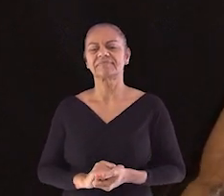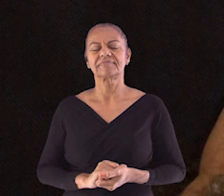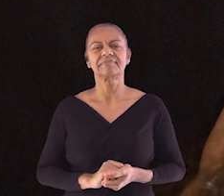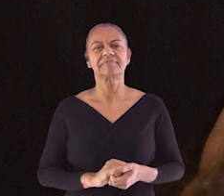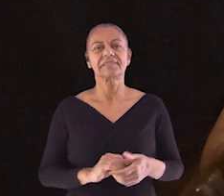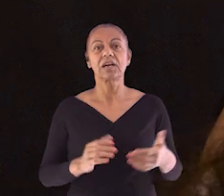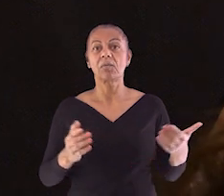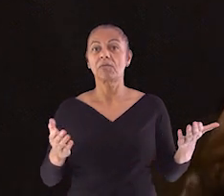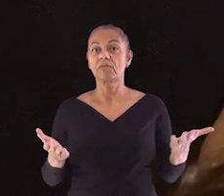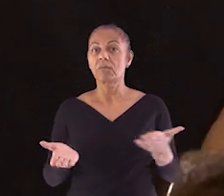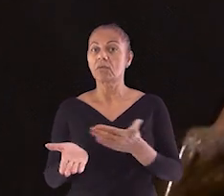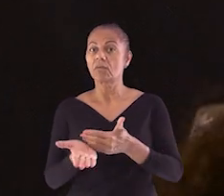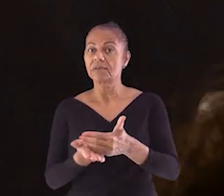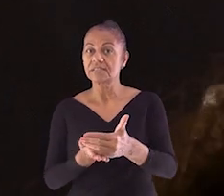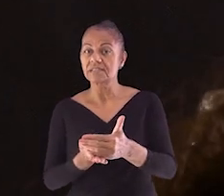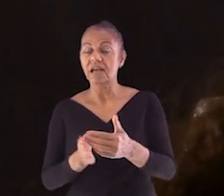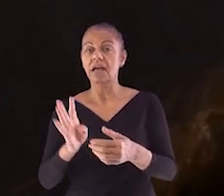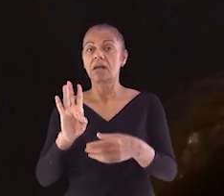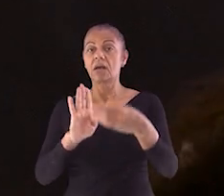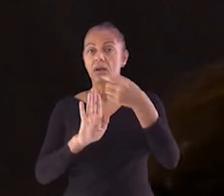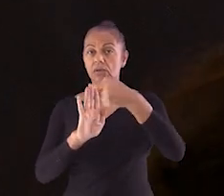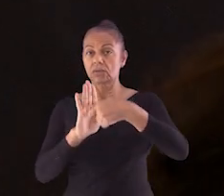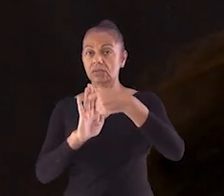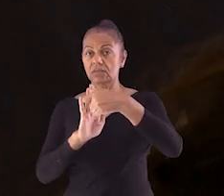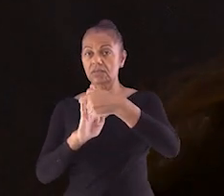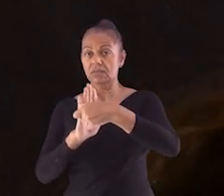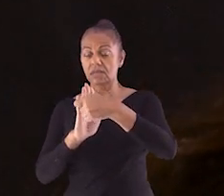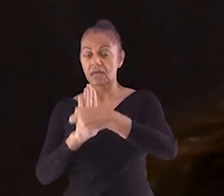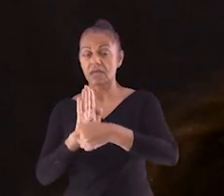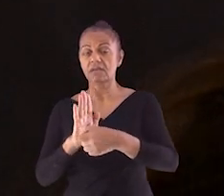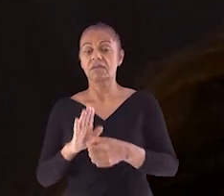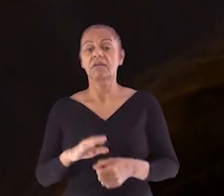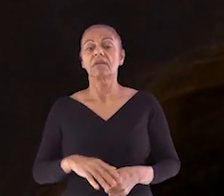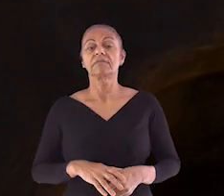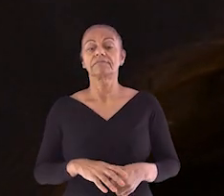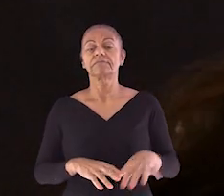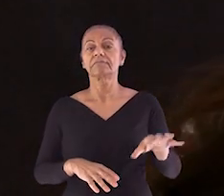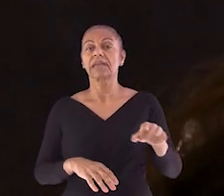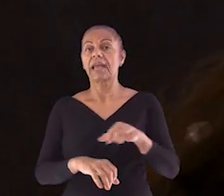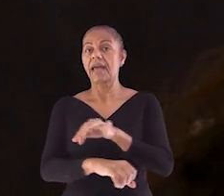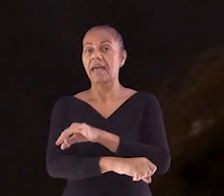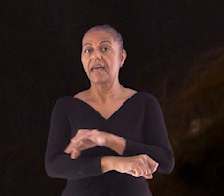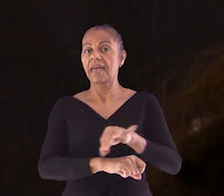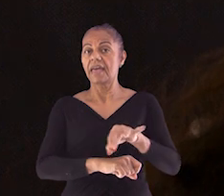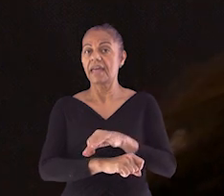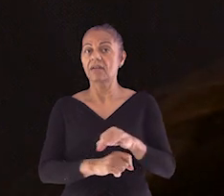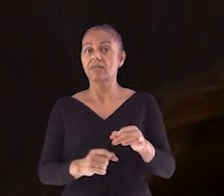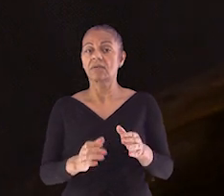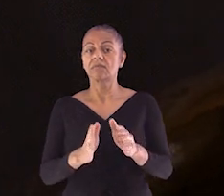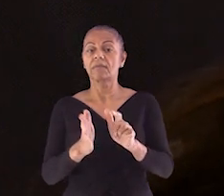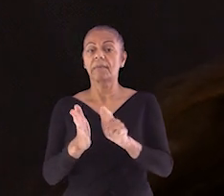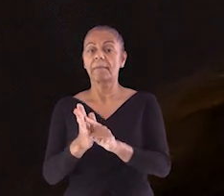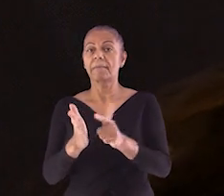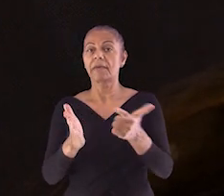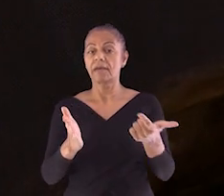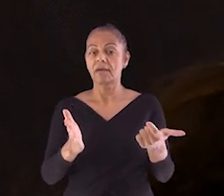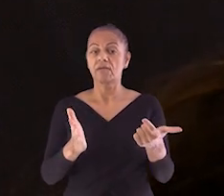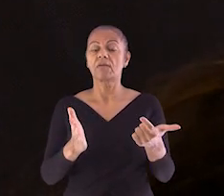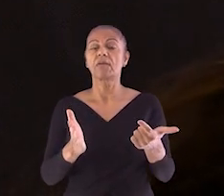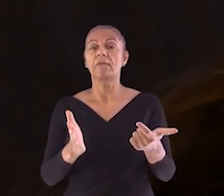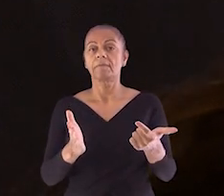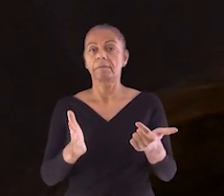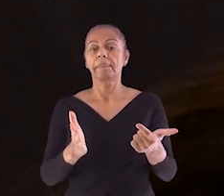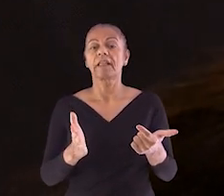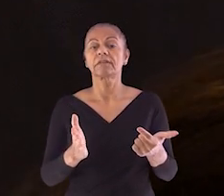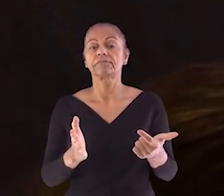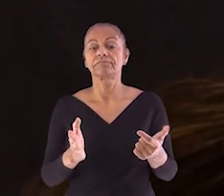nosso calendário. Vamos pegar a régua e dividir essa folha na forma